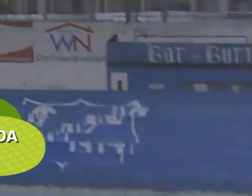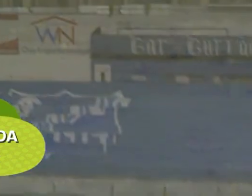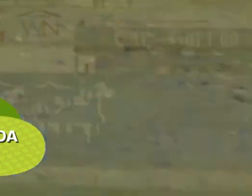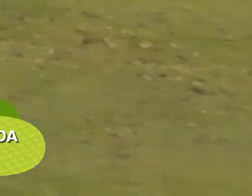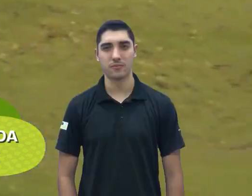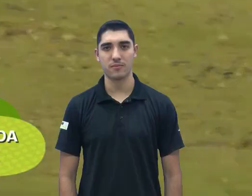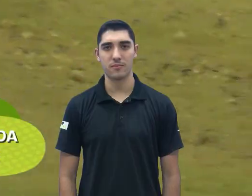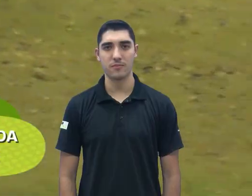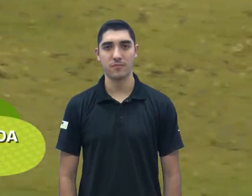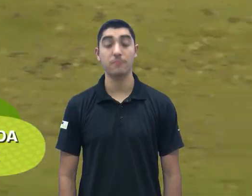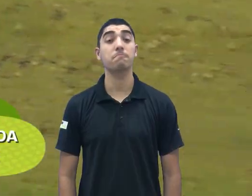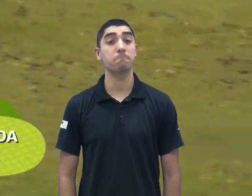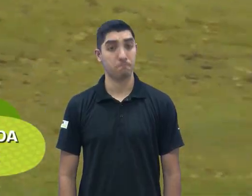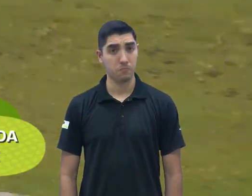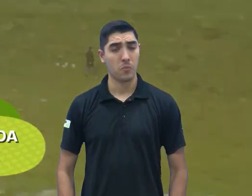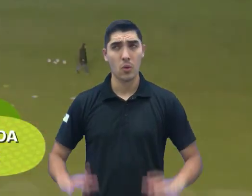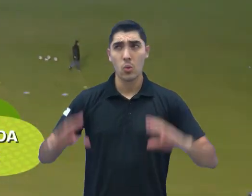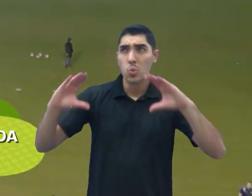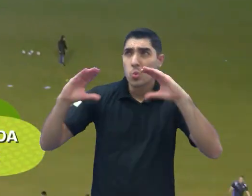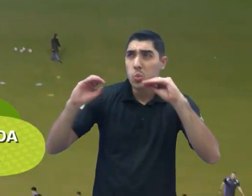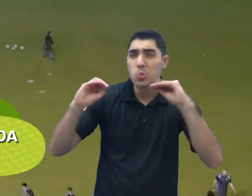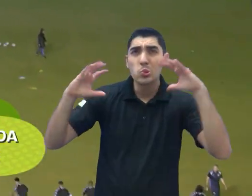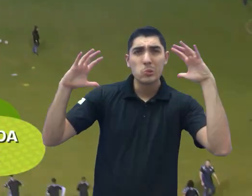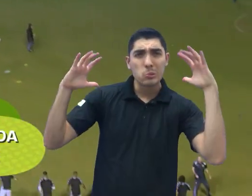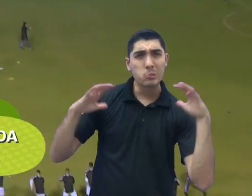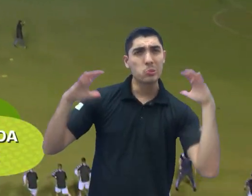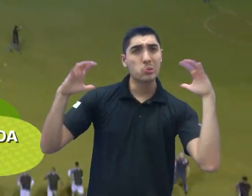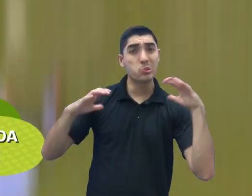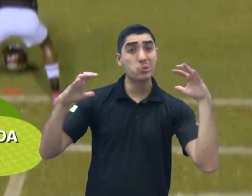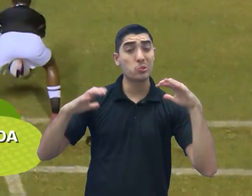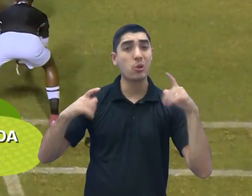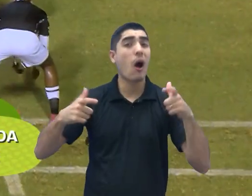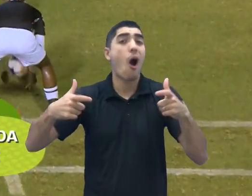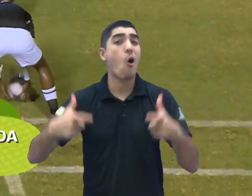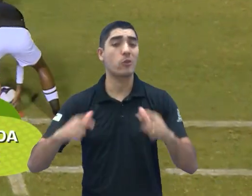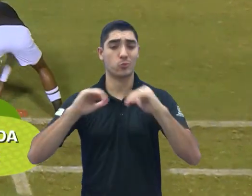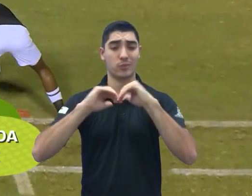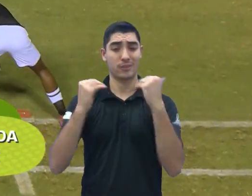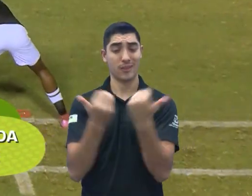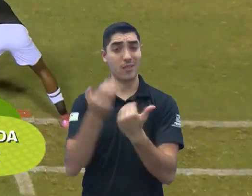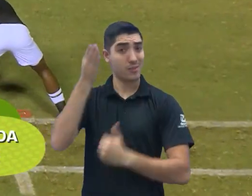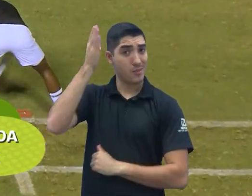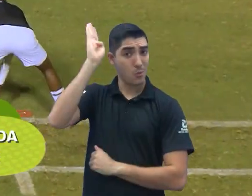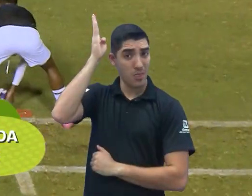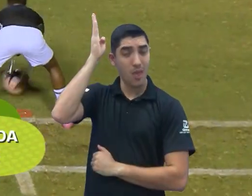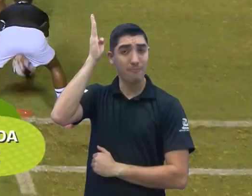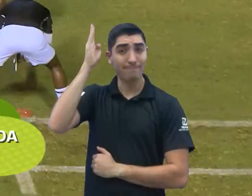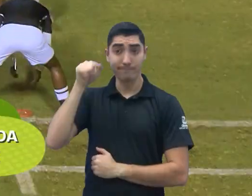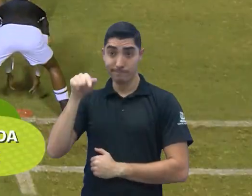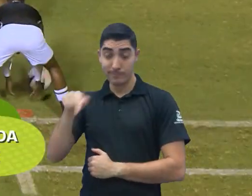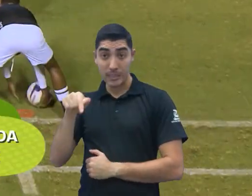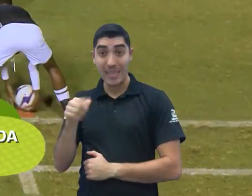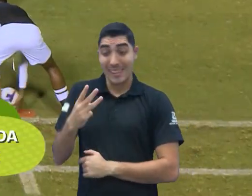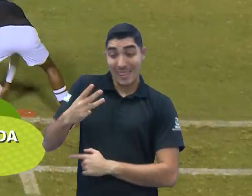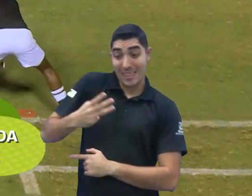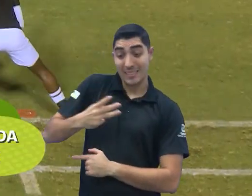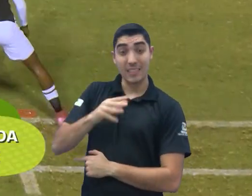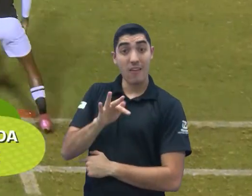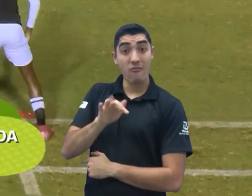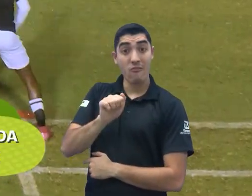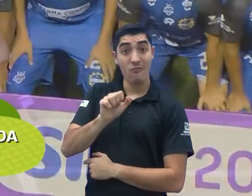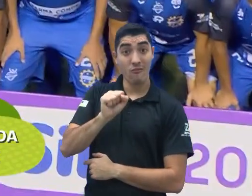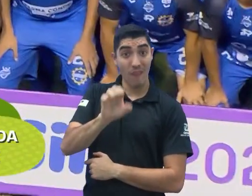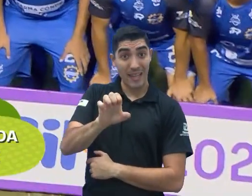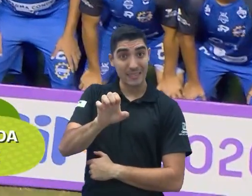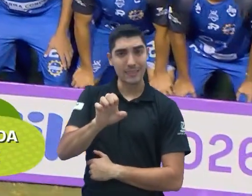Uma noite chuvosa no Joaquinzão, em Taubaté. Uma vaga na terceira fase da Copinha estava em jogo